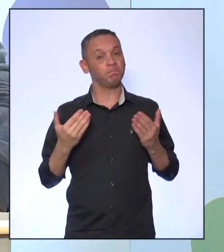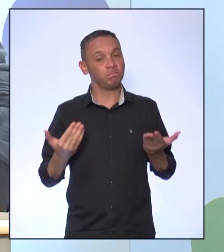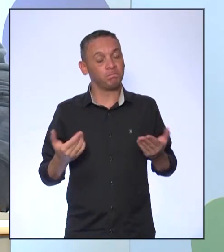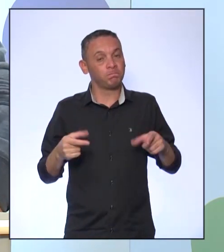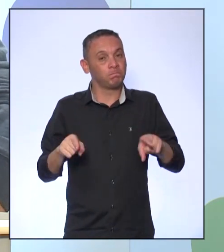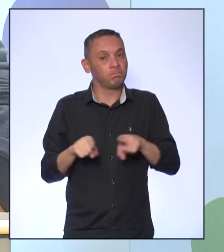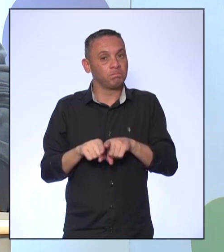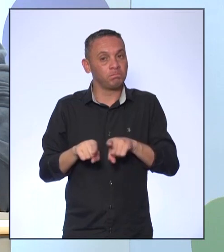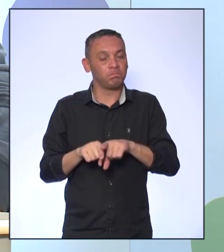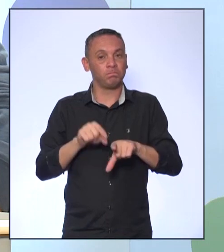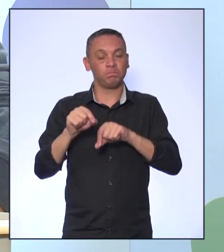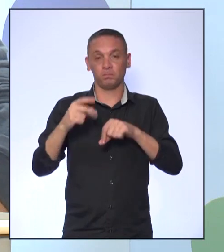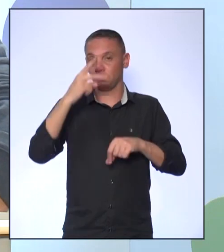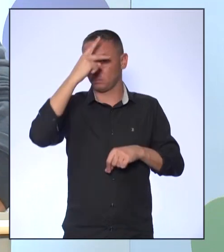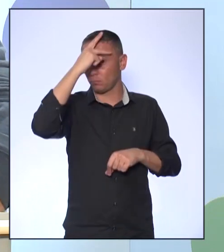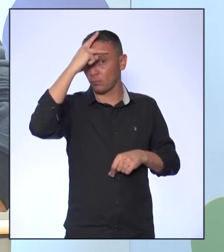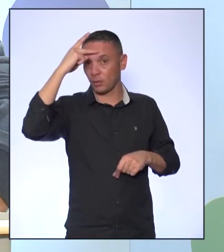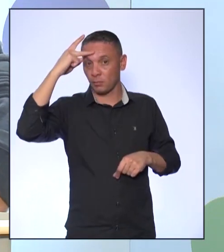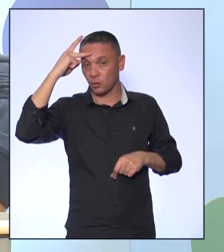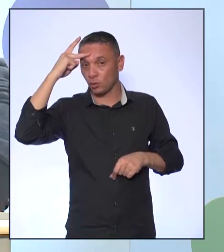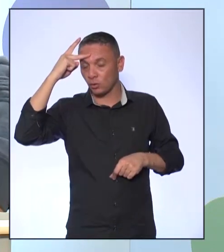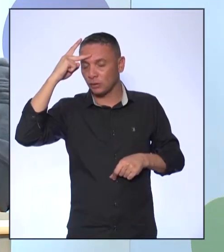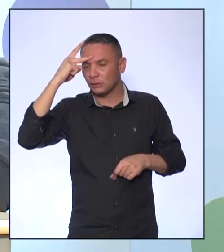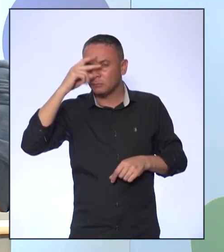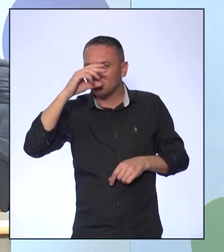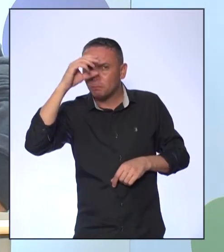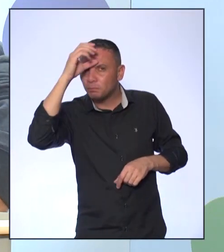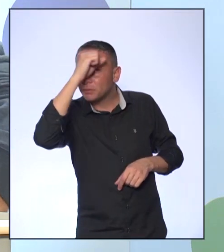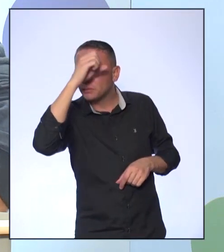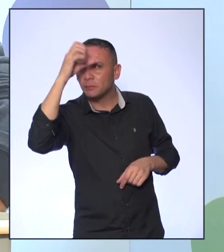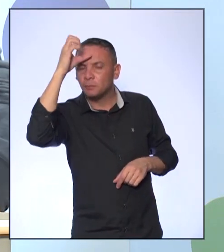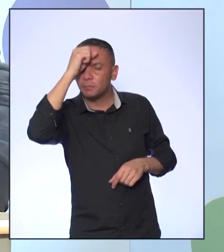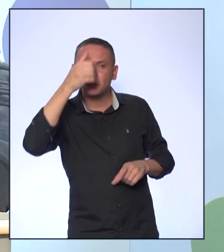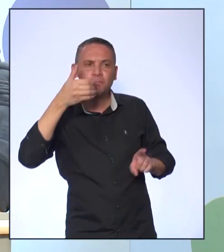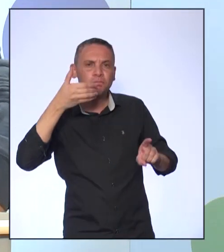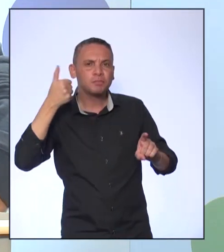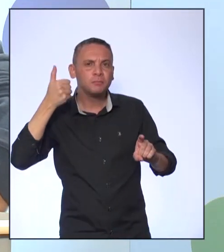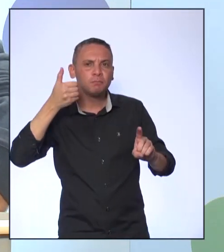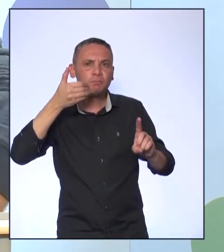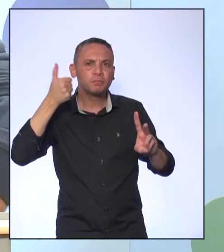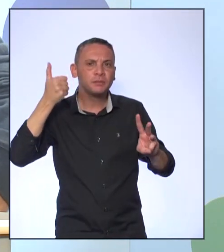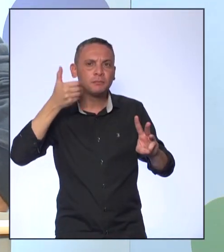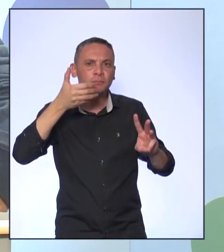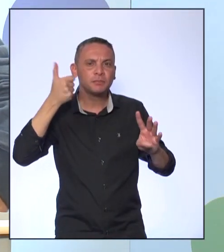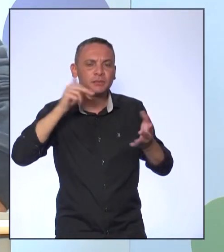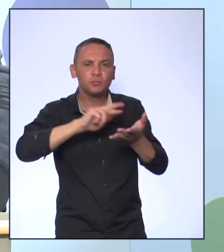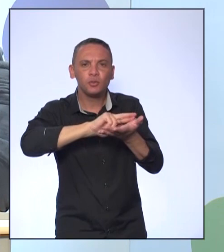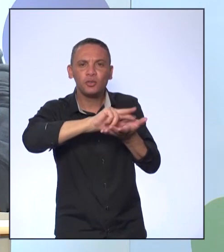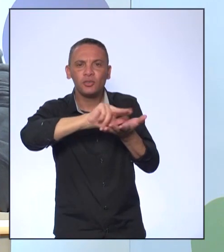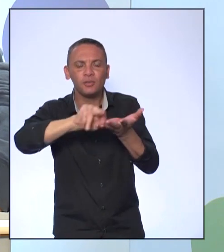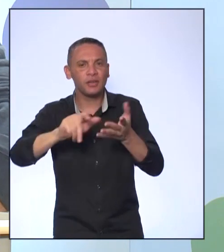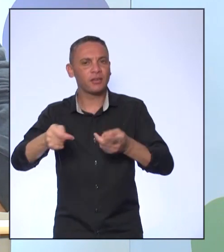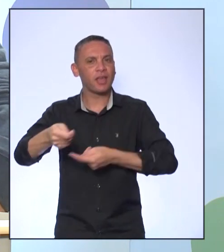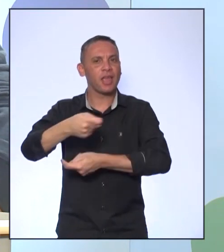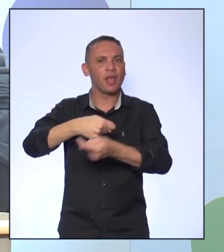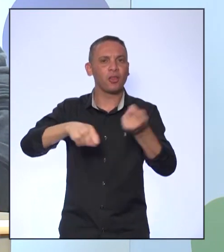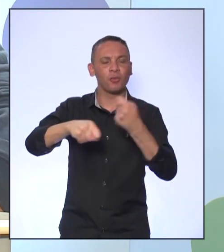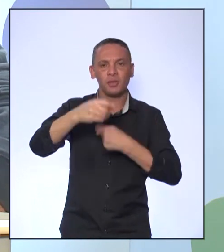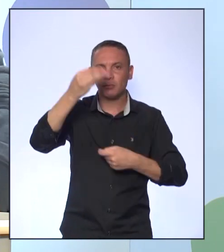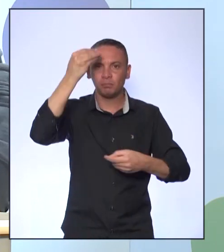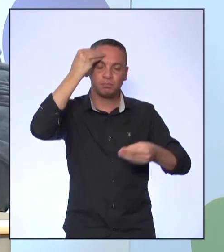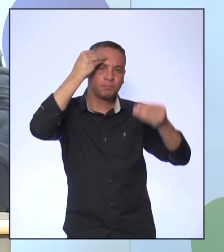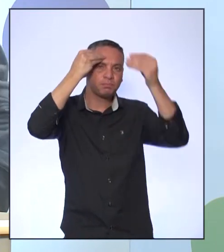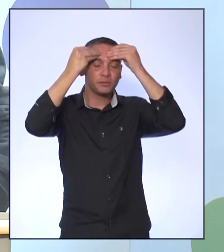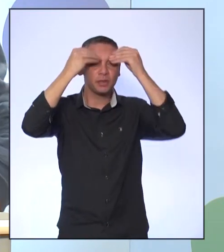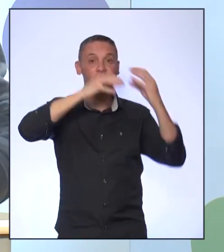Consequentemente, as pessoas começaram a se intelectualizar, a ter melhores informações dos aspectos econômicos e políticos no